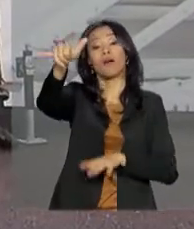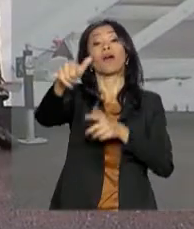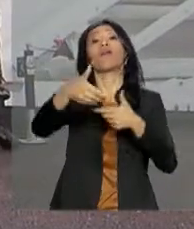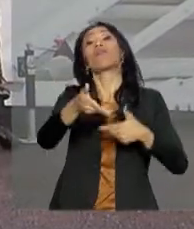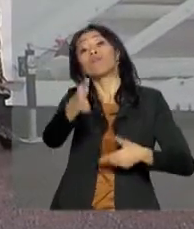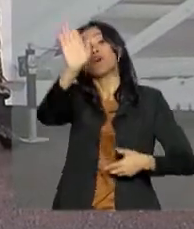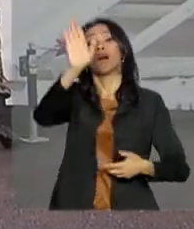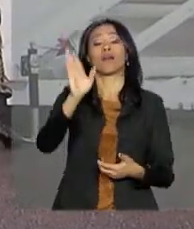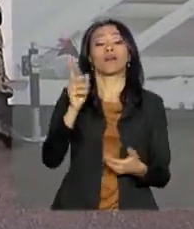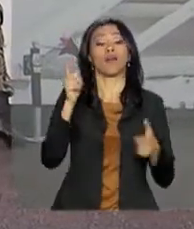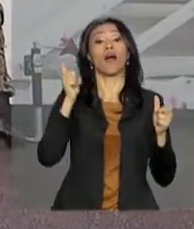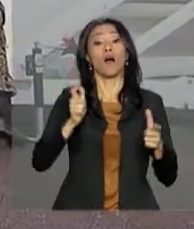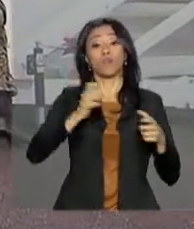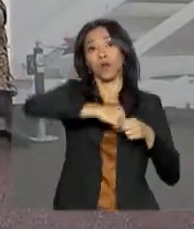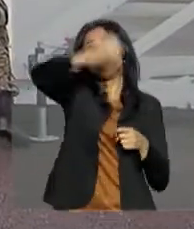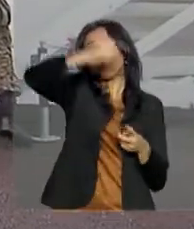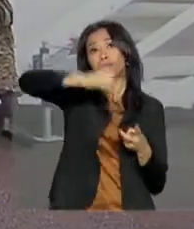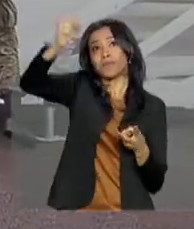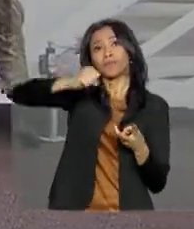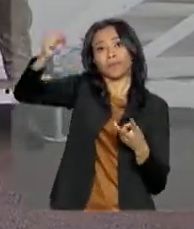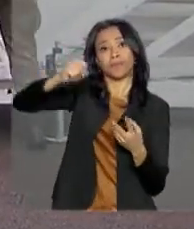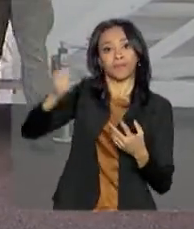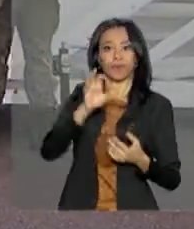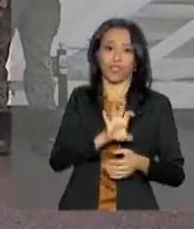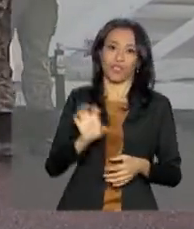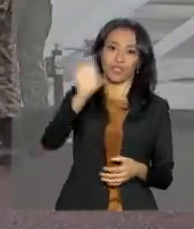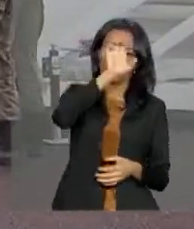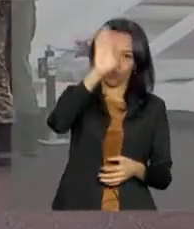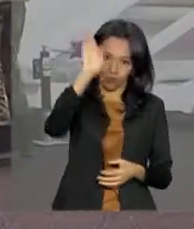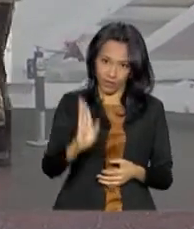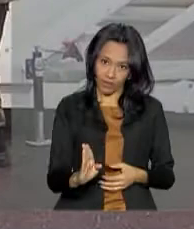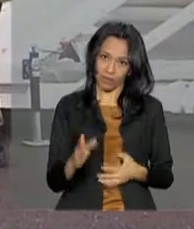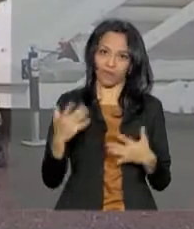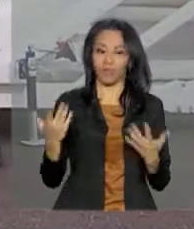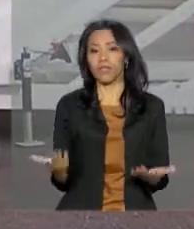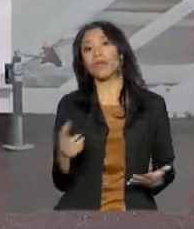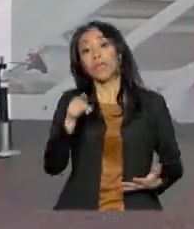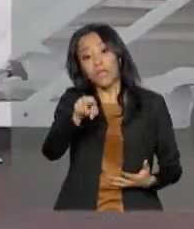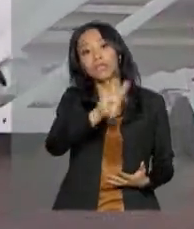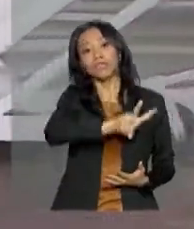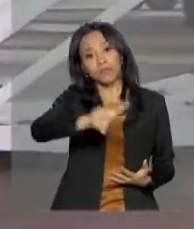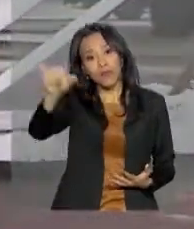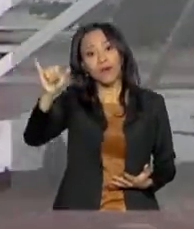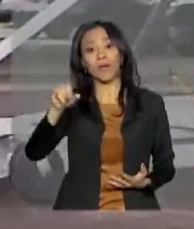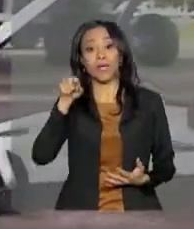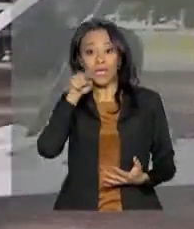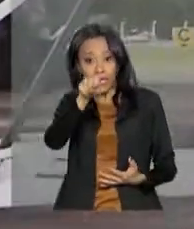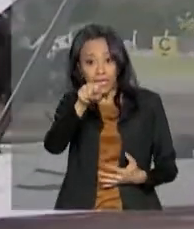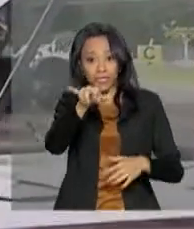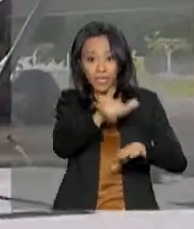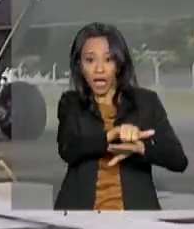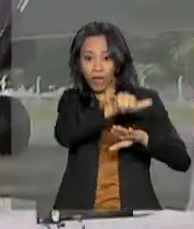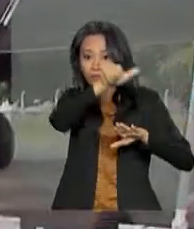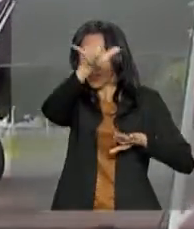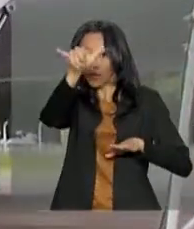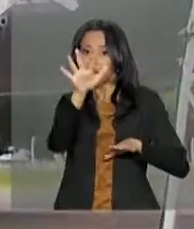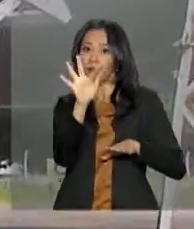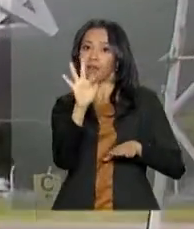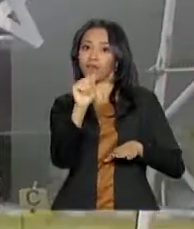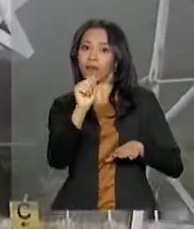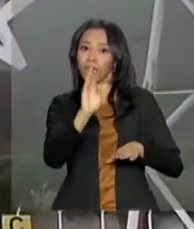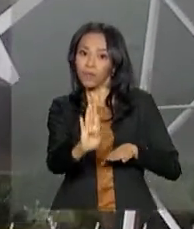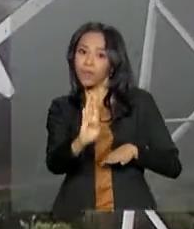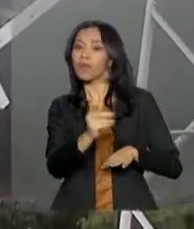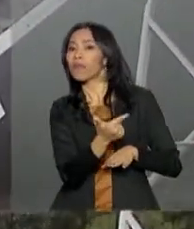vai passar pelo processo de interiorização aqui no Brasil. Ou seja, eles vão seguir nesse avião da Força Aérea Brasileira